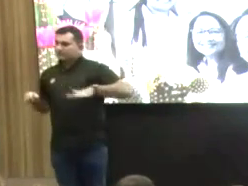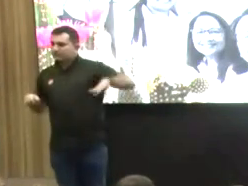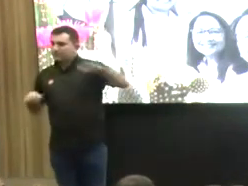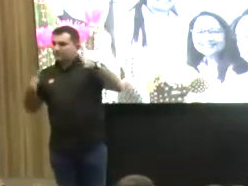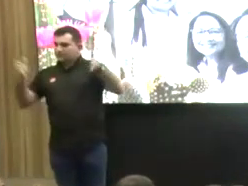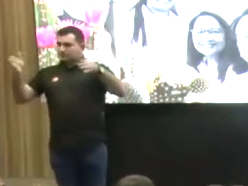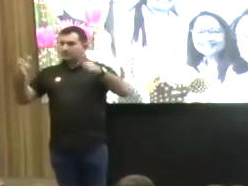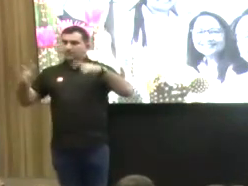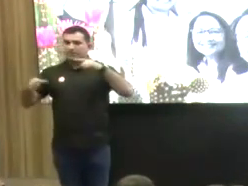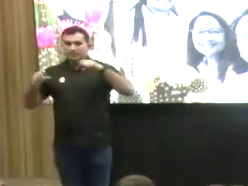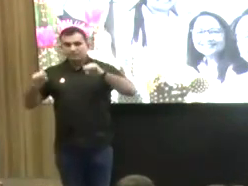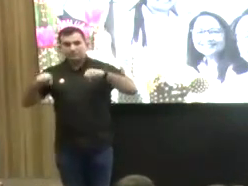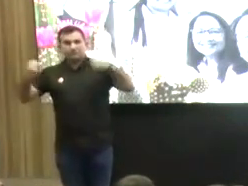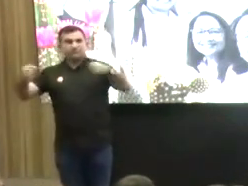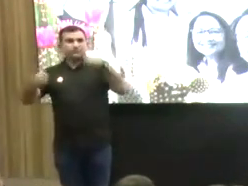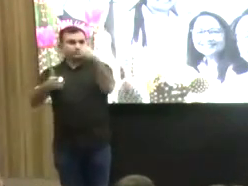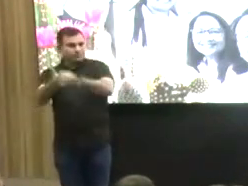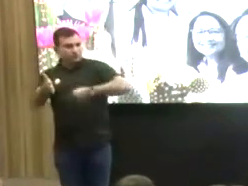luta.